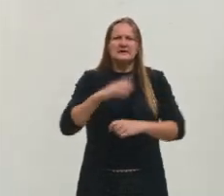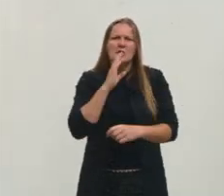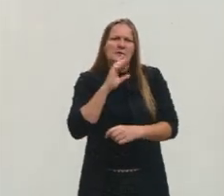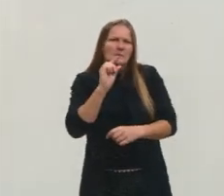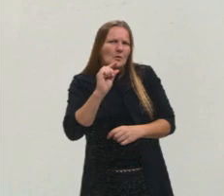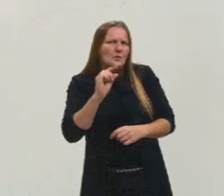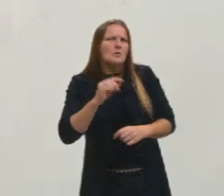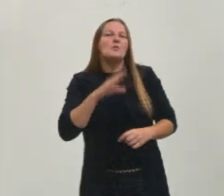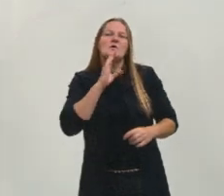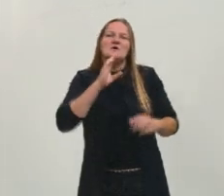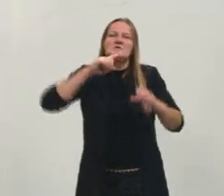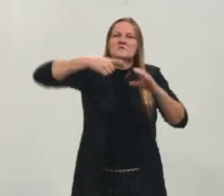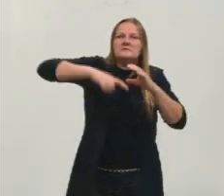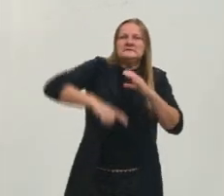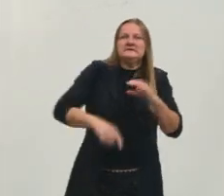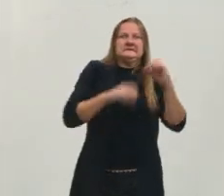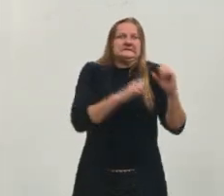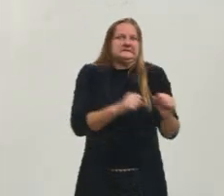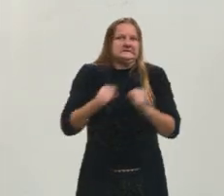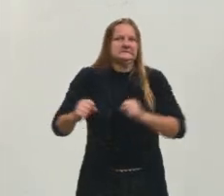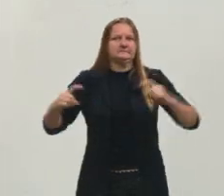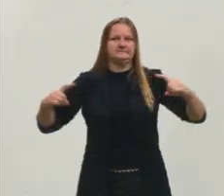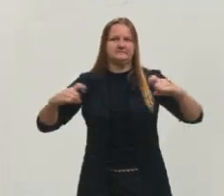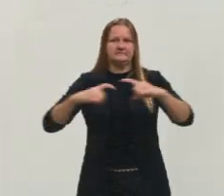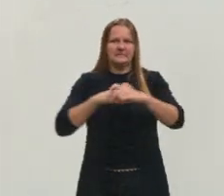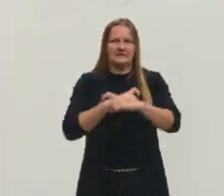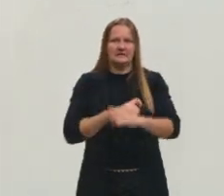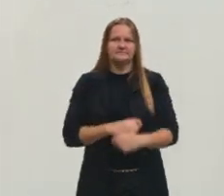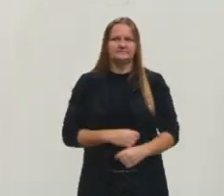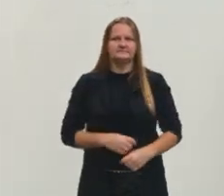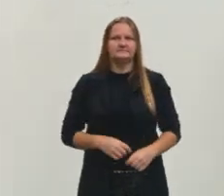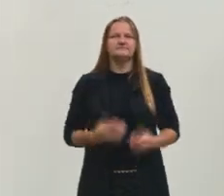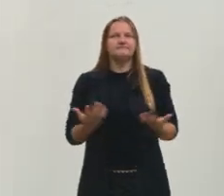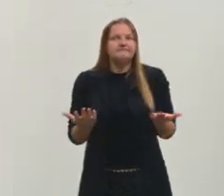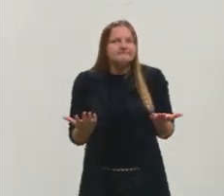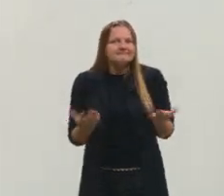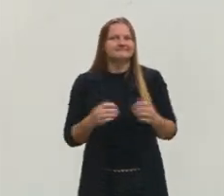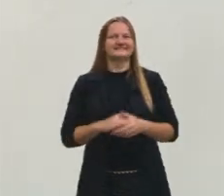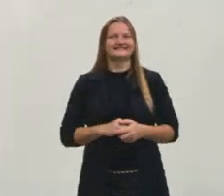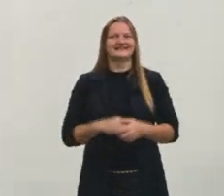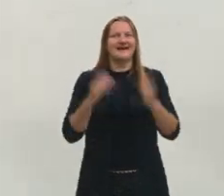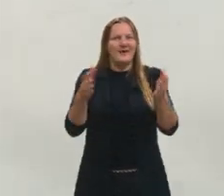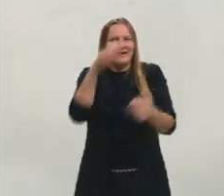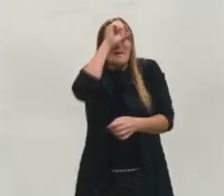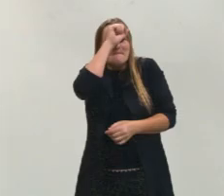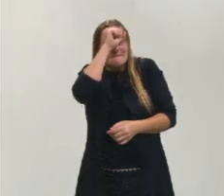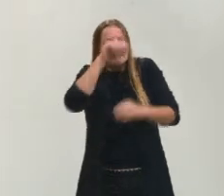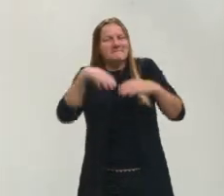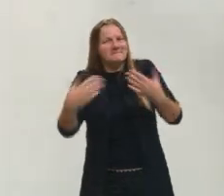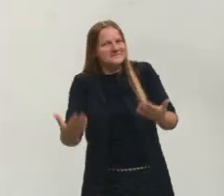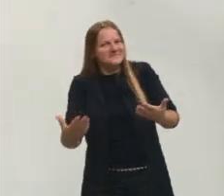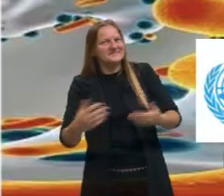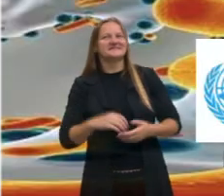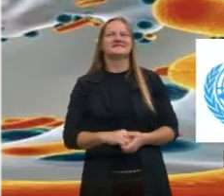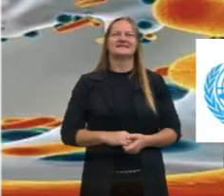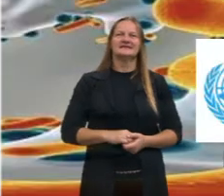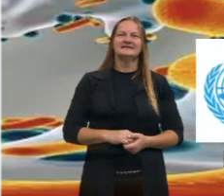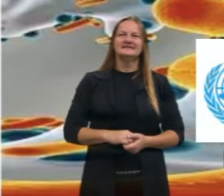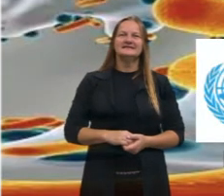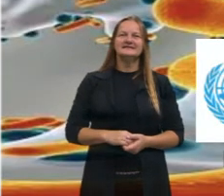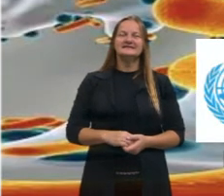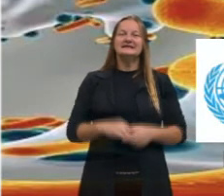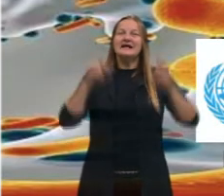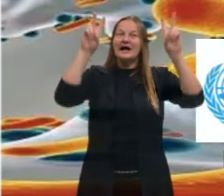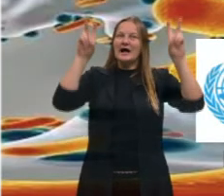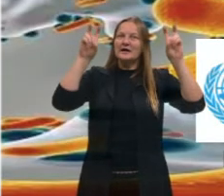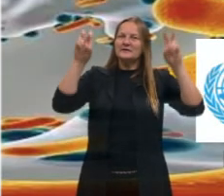bactérias como é que eu vou conhecer a super bactérias e alguma coisa de super-herói vamos ver agora então é bom